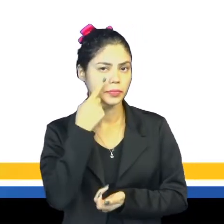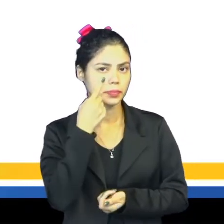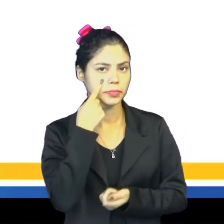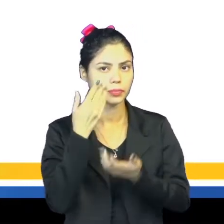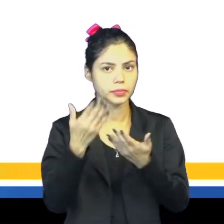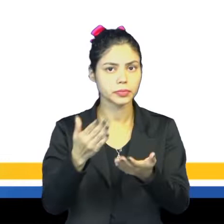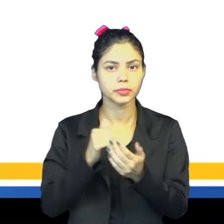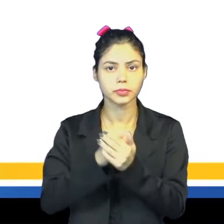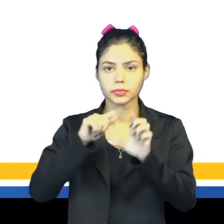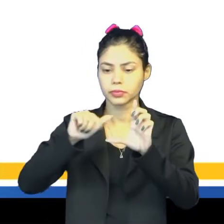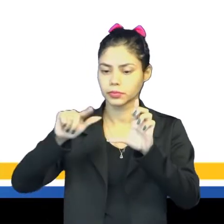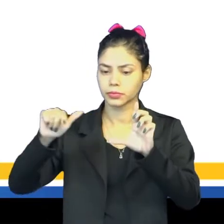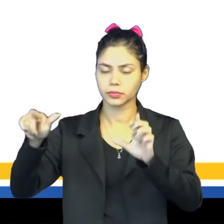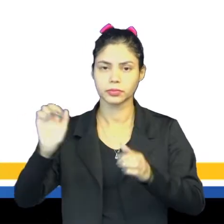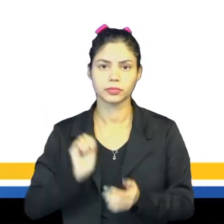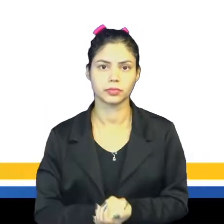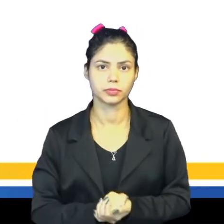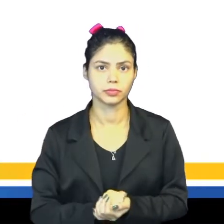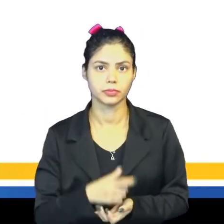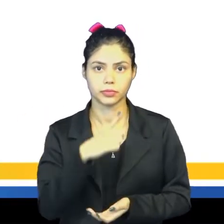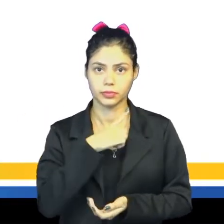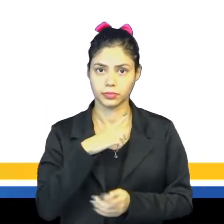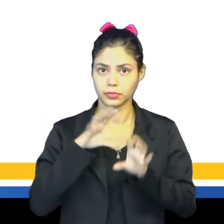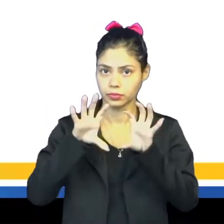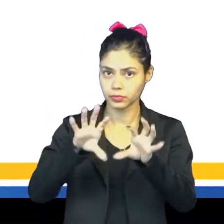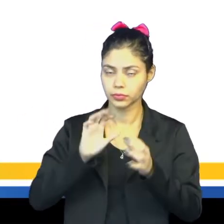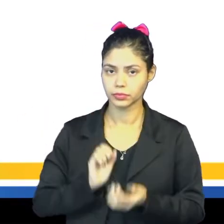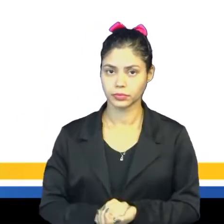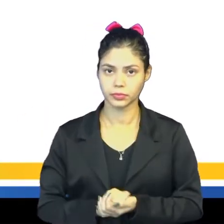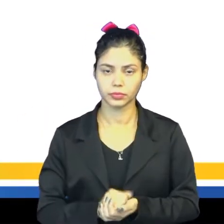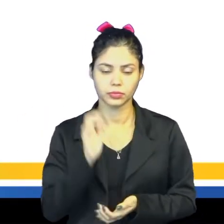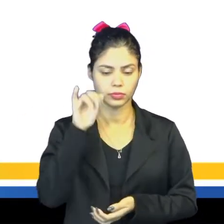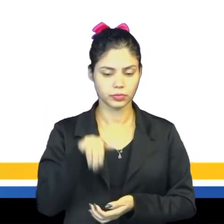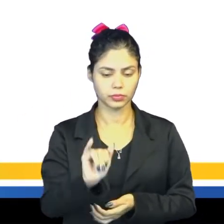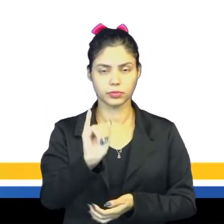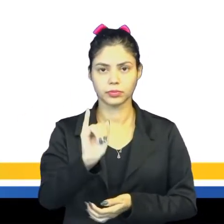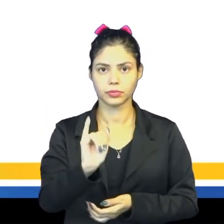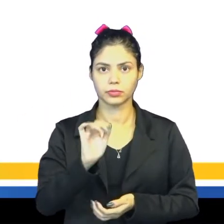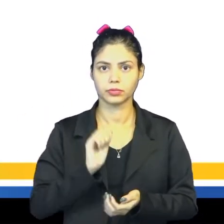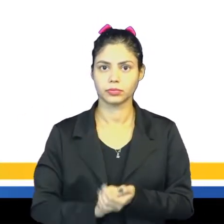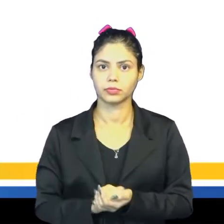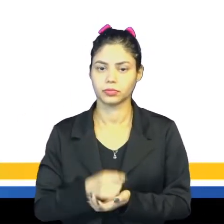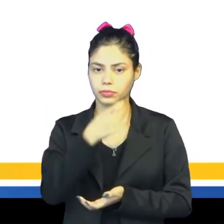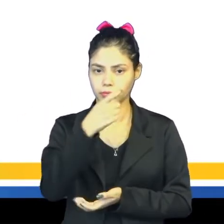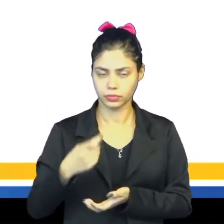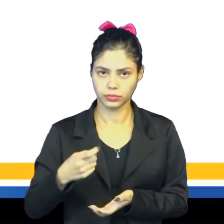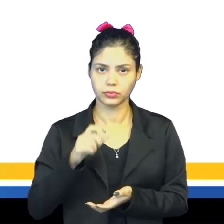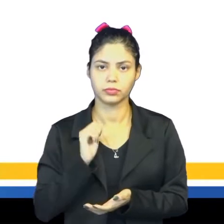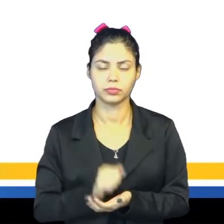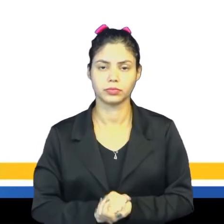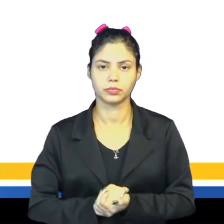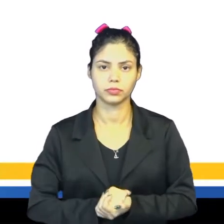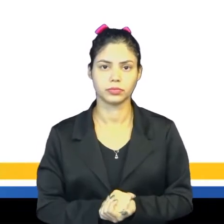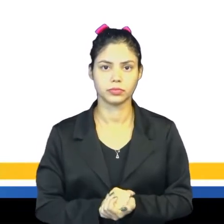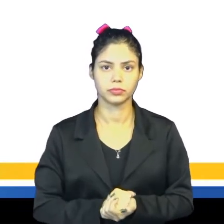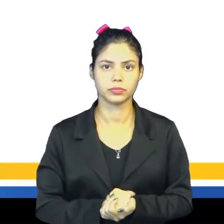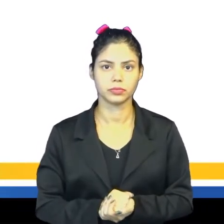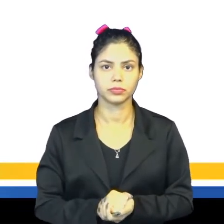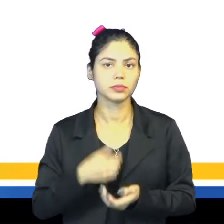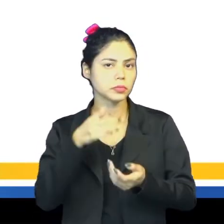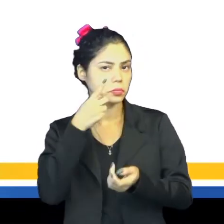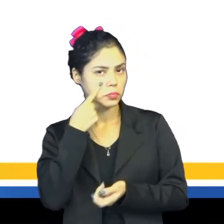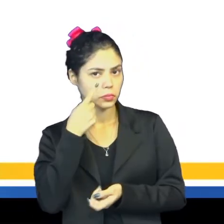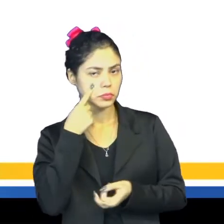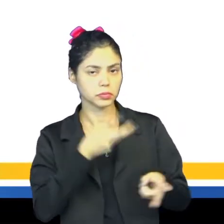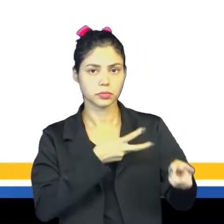observe aí nesse gráfico que nós temos aí o y e o x, horizontal e vertical. Porém,